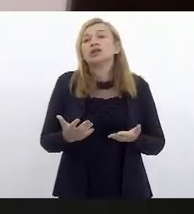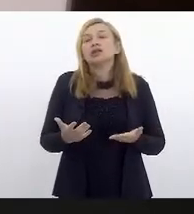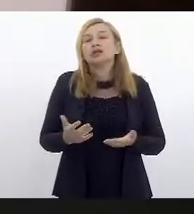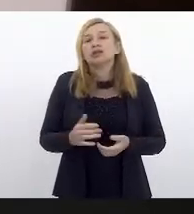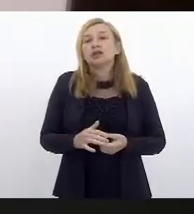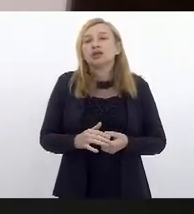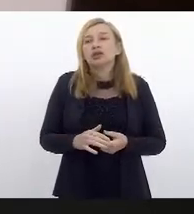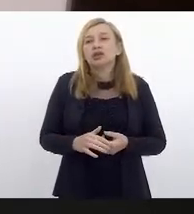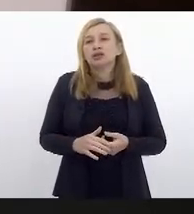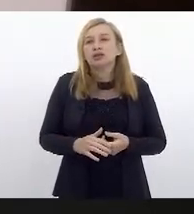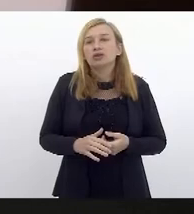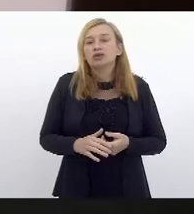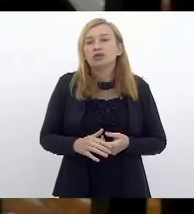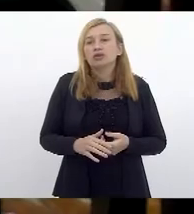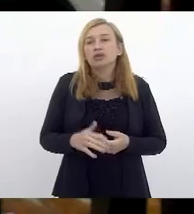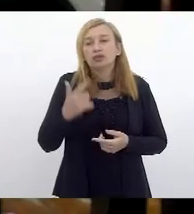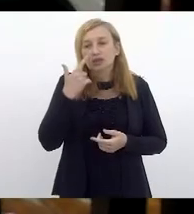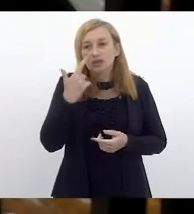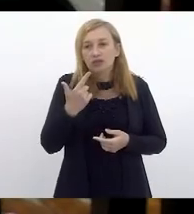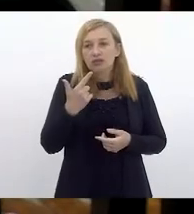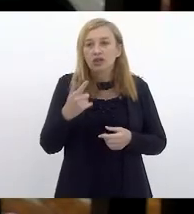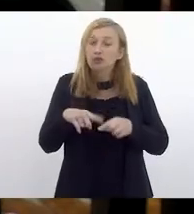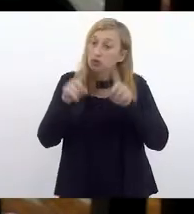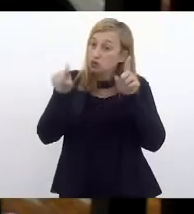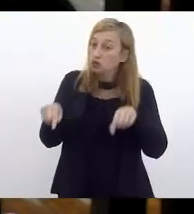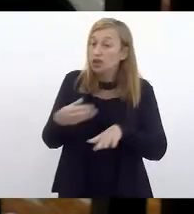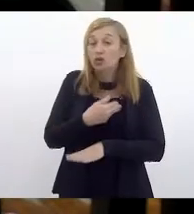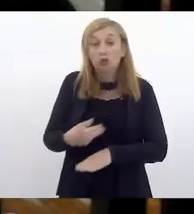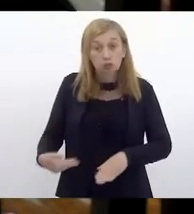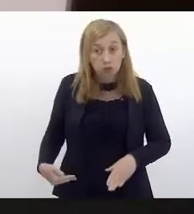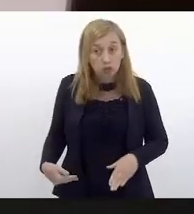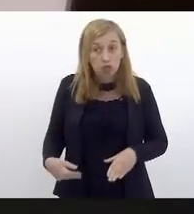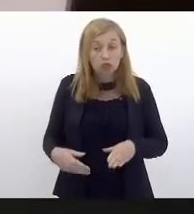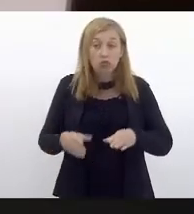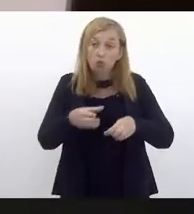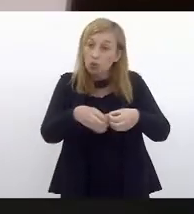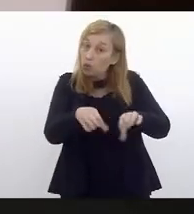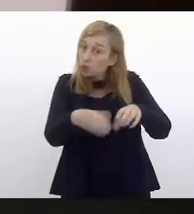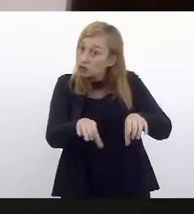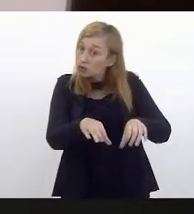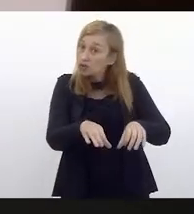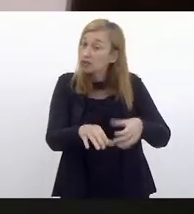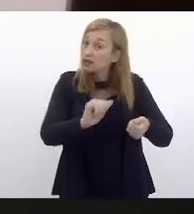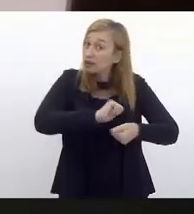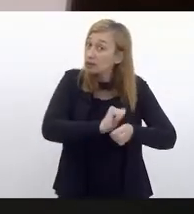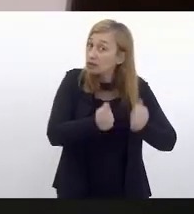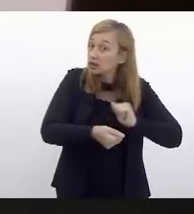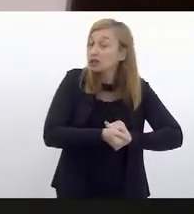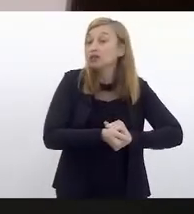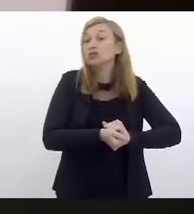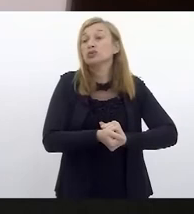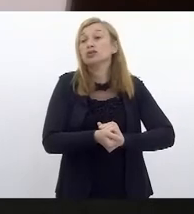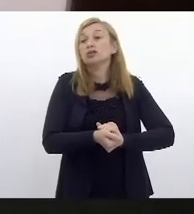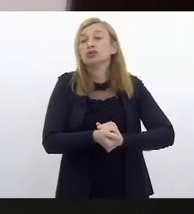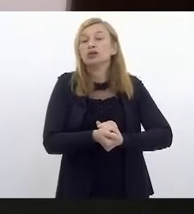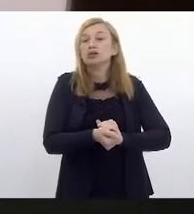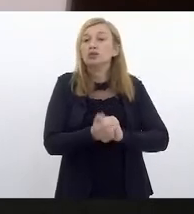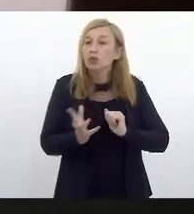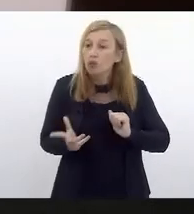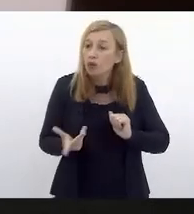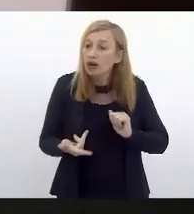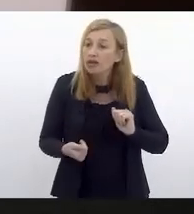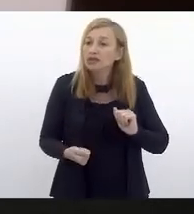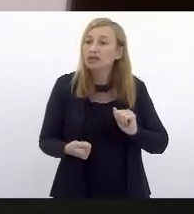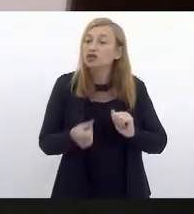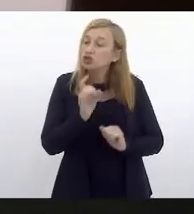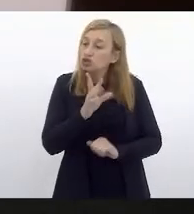isso com funcionário público concursado, habilitado e qualificado. Então,